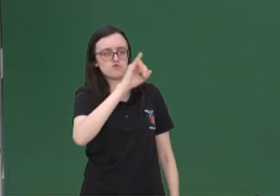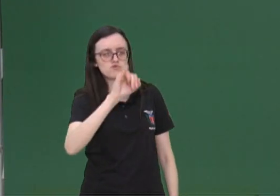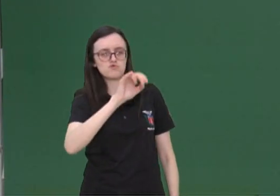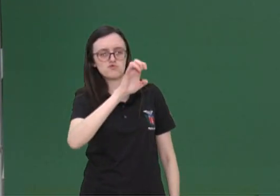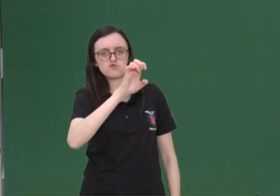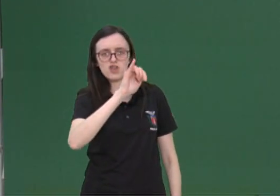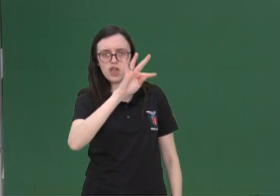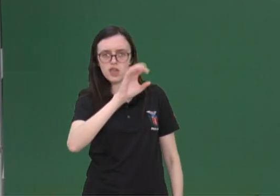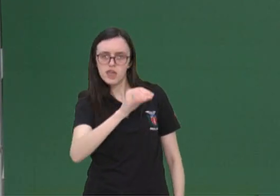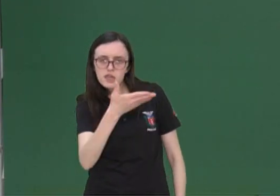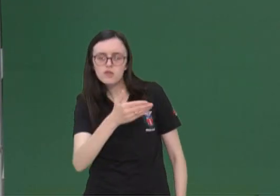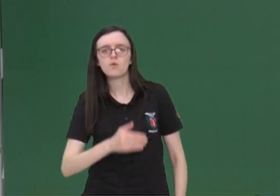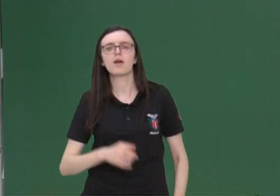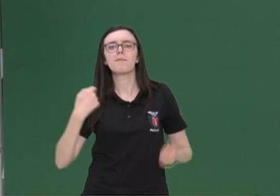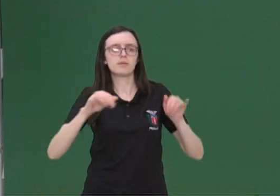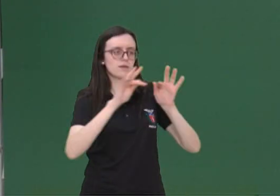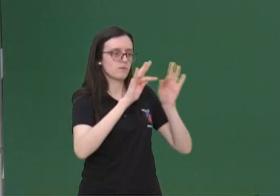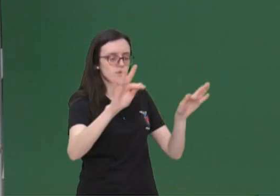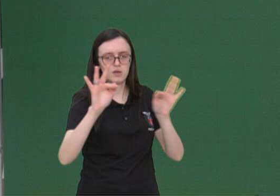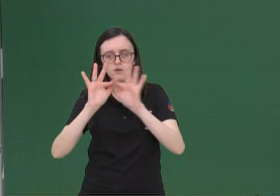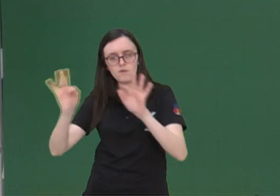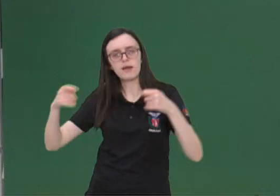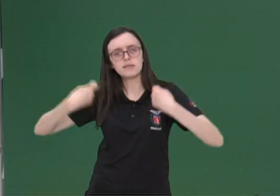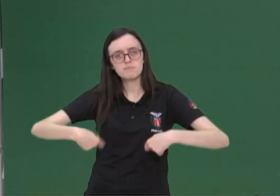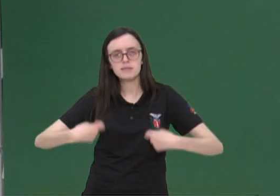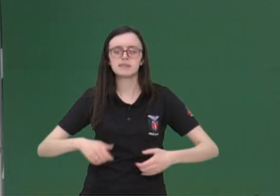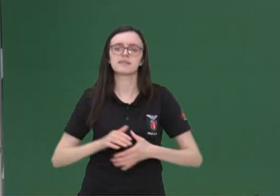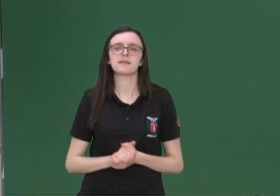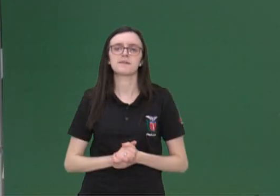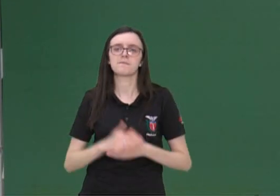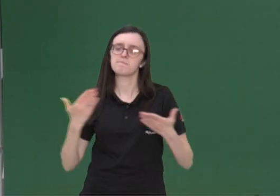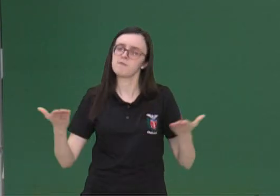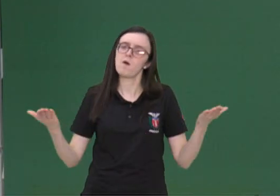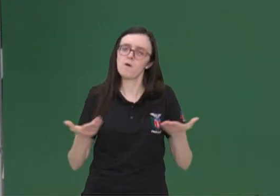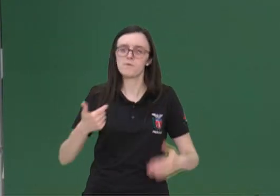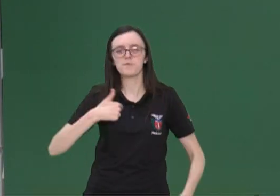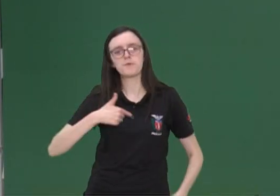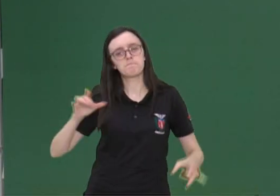oração, duas orações, certo? E